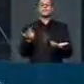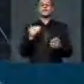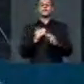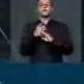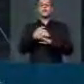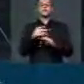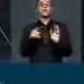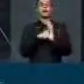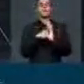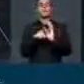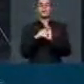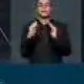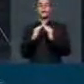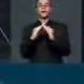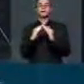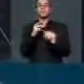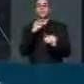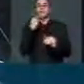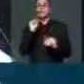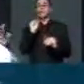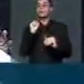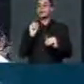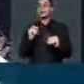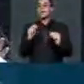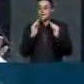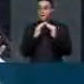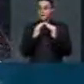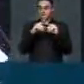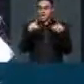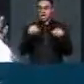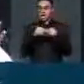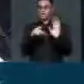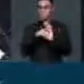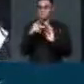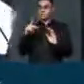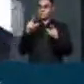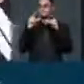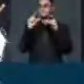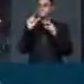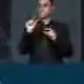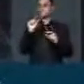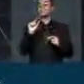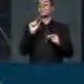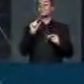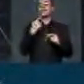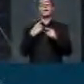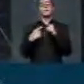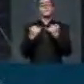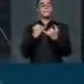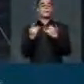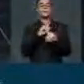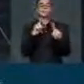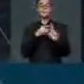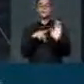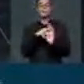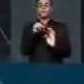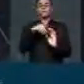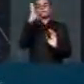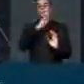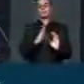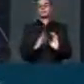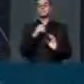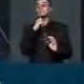passagem, pequenas propriedades. E aí ninguém fala nada, ninguém fala nada, parece que isso não é no Brasil que está acontecendo. E tem aqui